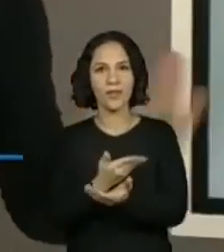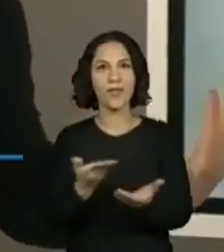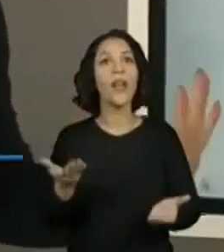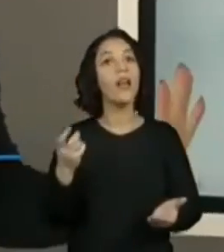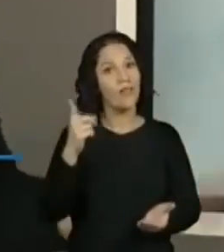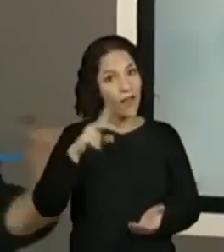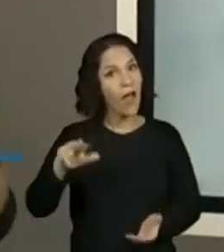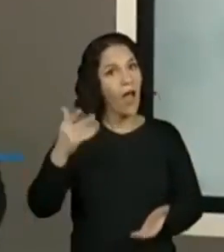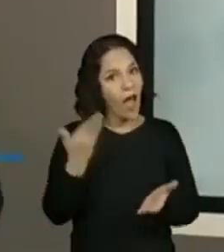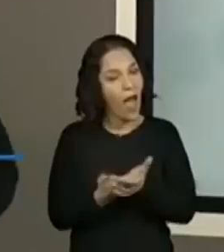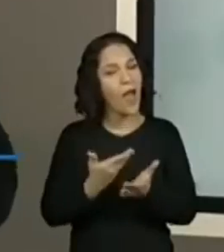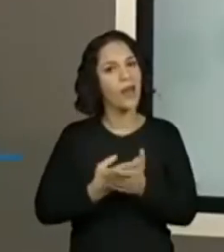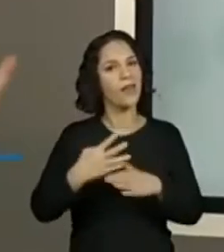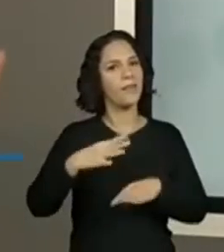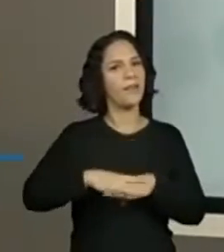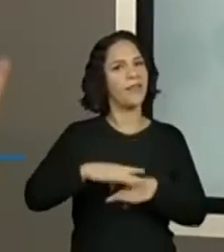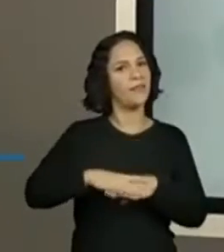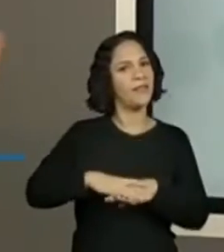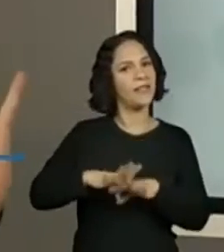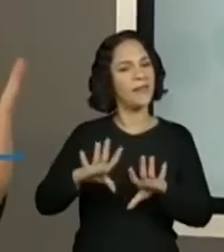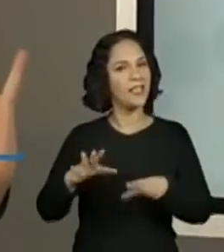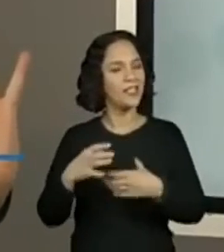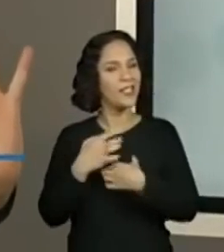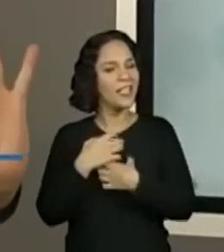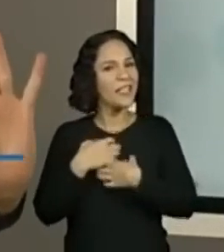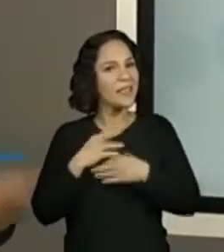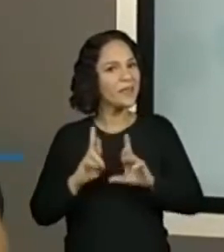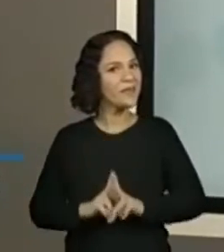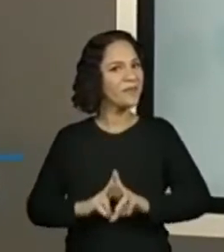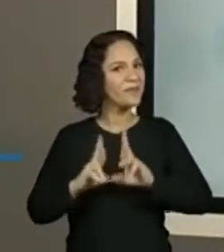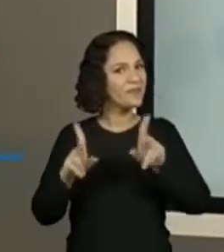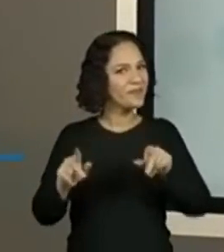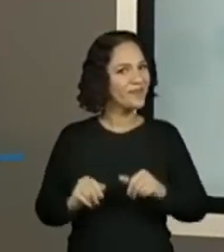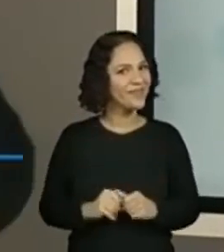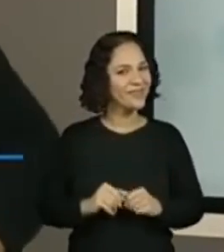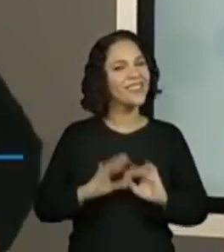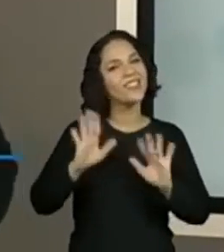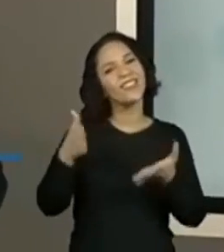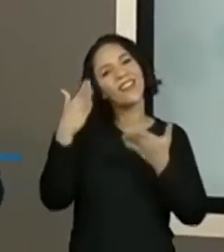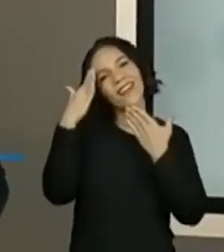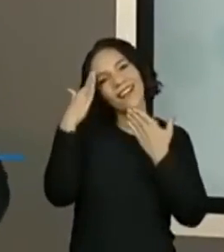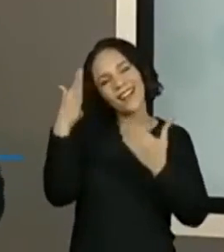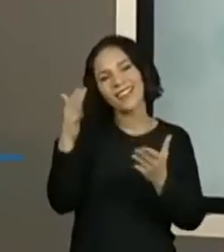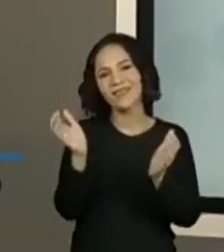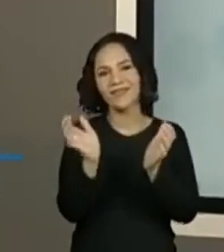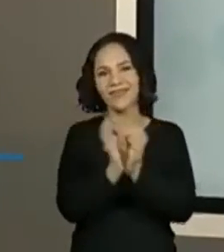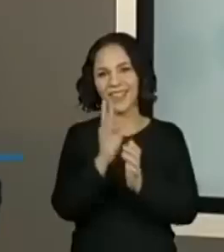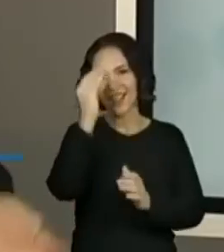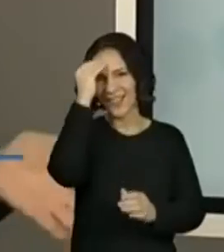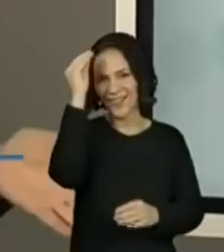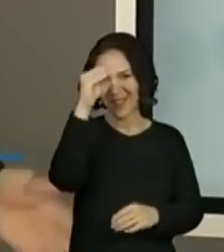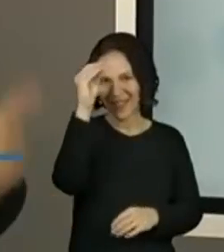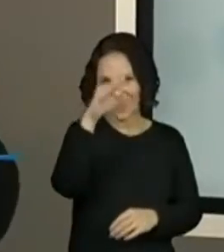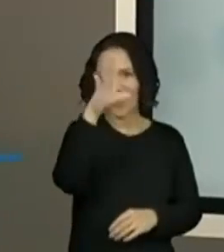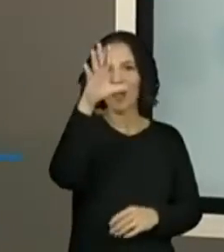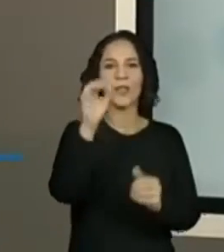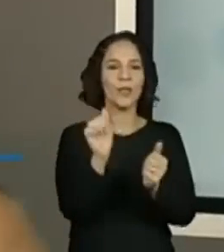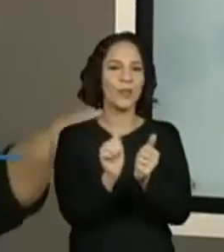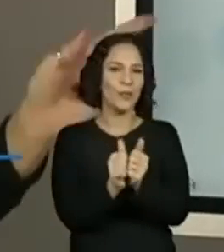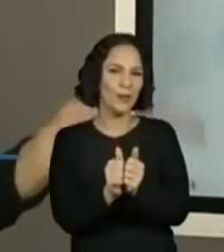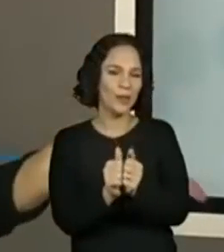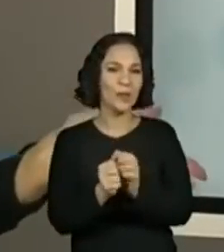trabalhar matemática. Matemática de um jeito diferente. Já agradecendo a turma do Oráculo, que também está aqui com a